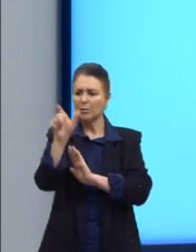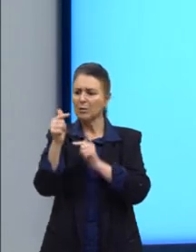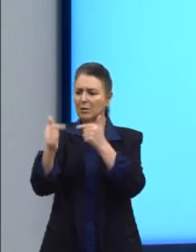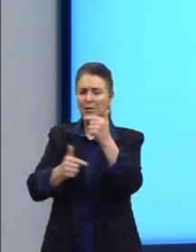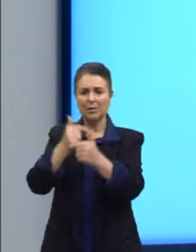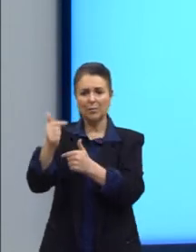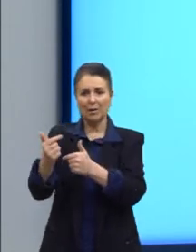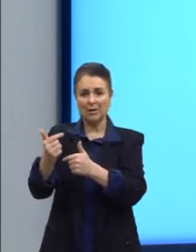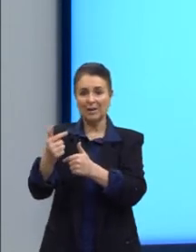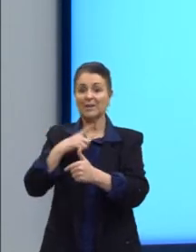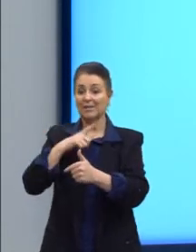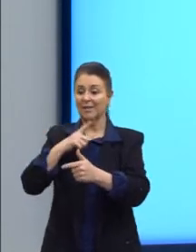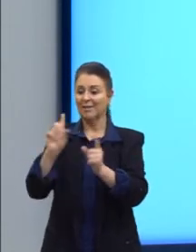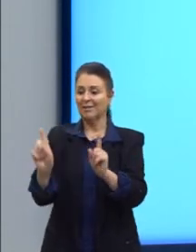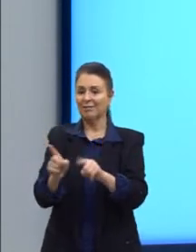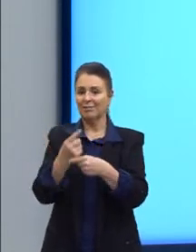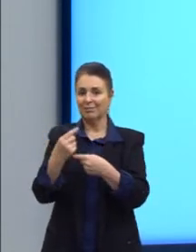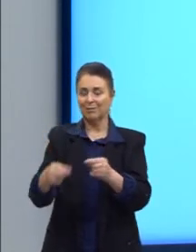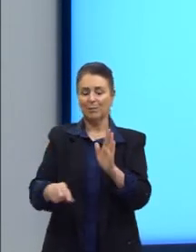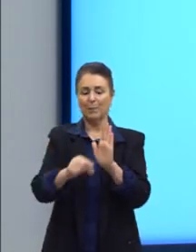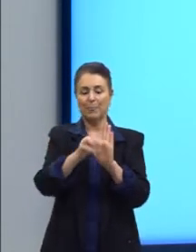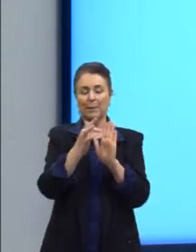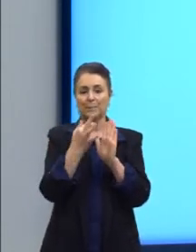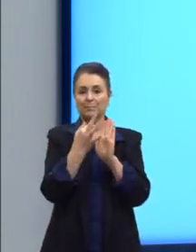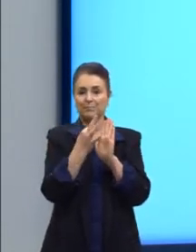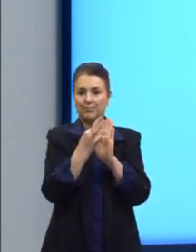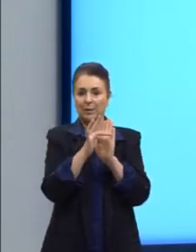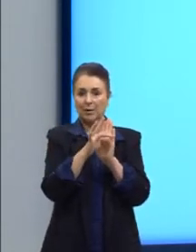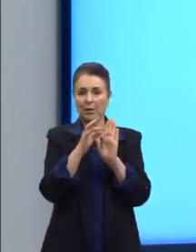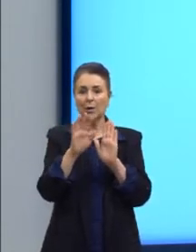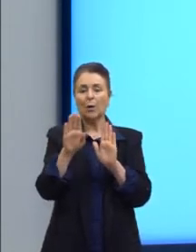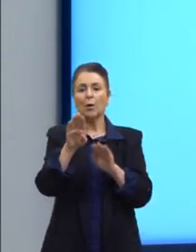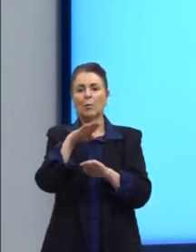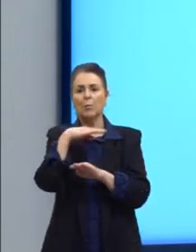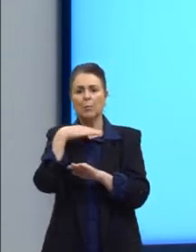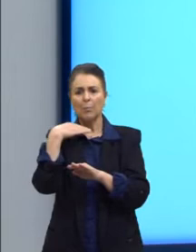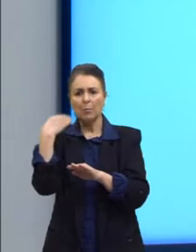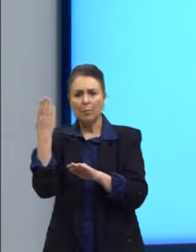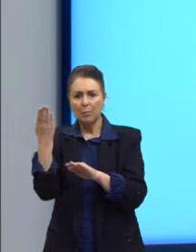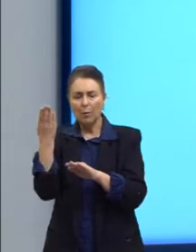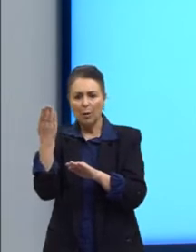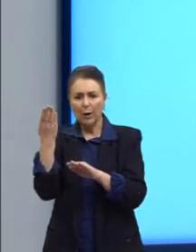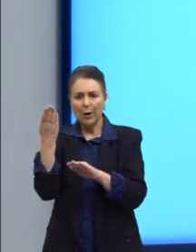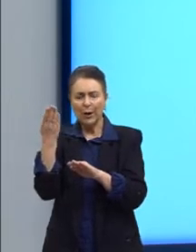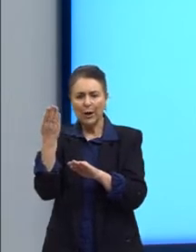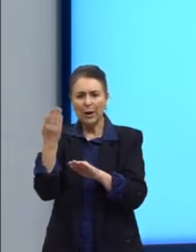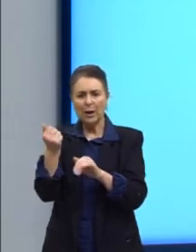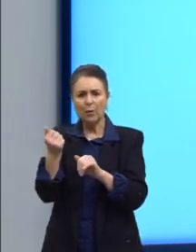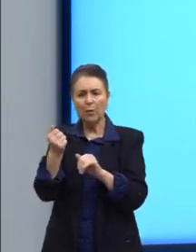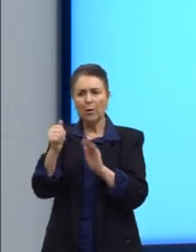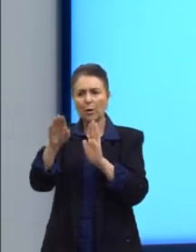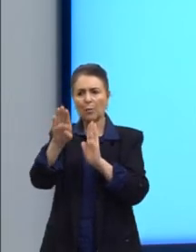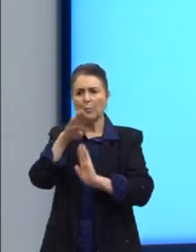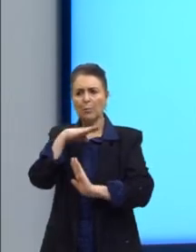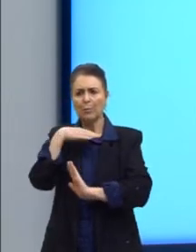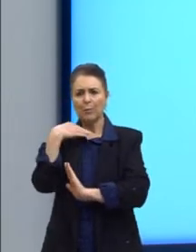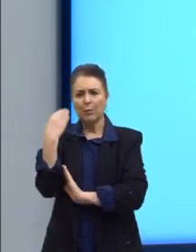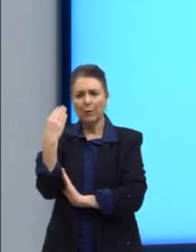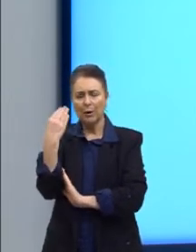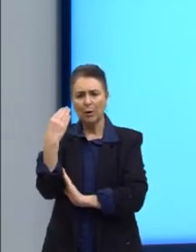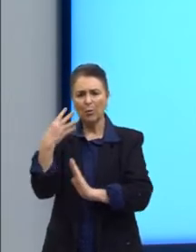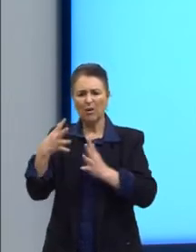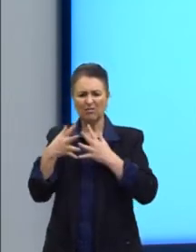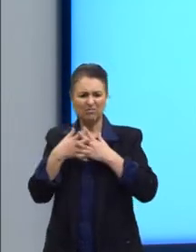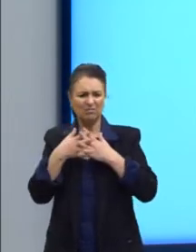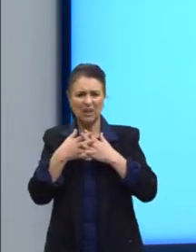gente tem aí na canção os versos são morreu na contramão atrapalhando o tráfego morreu na contramão atrapalhando o